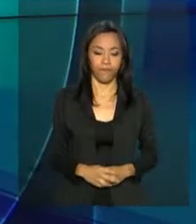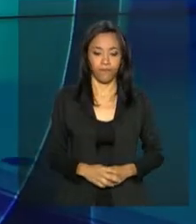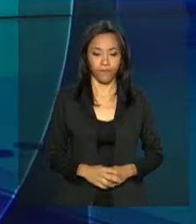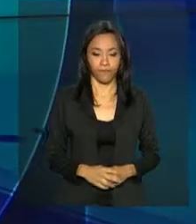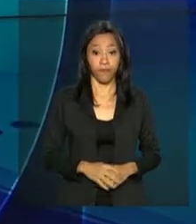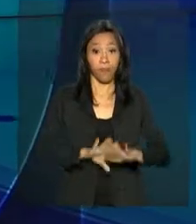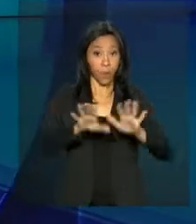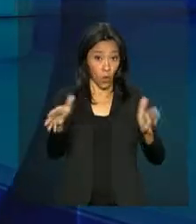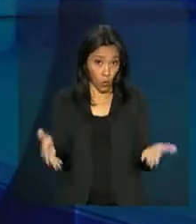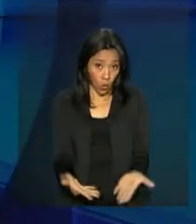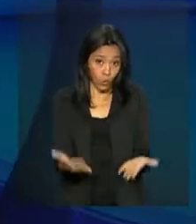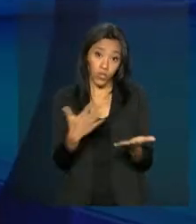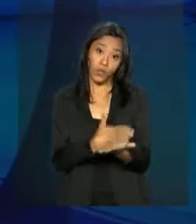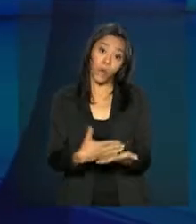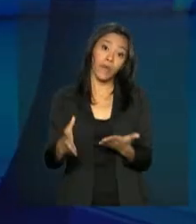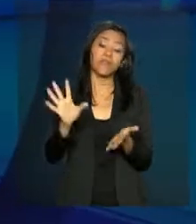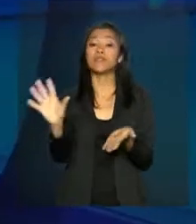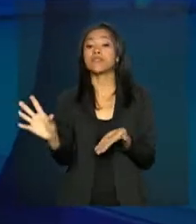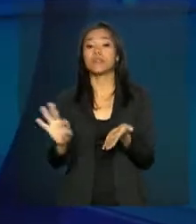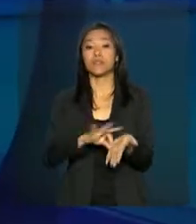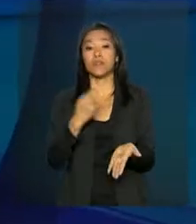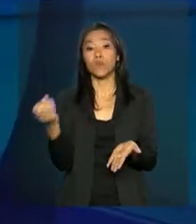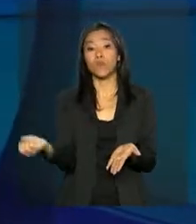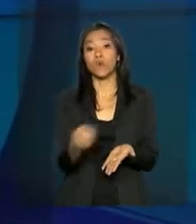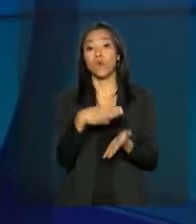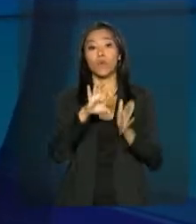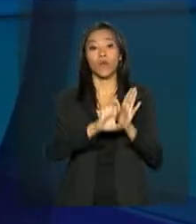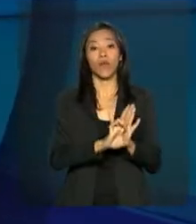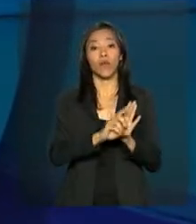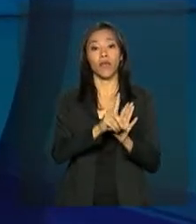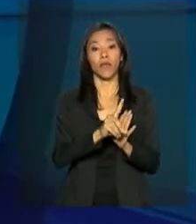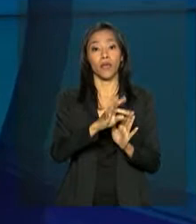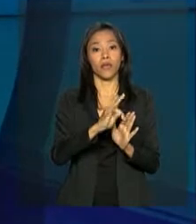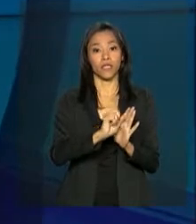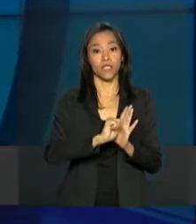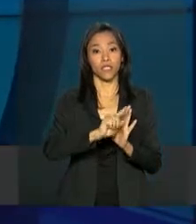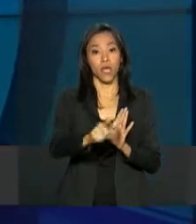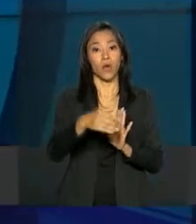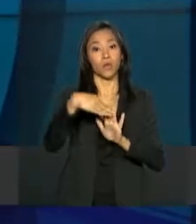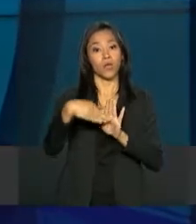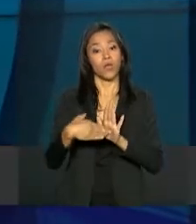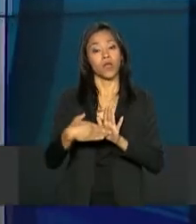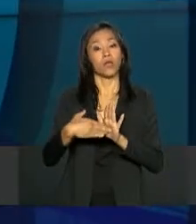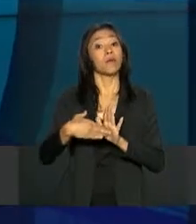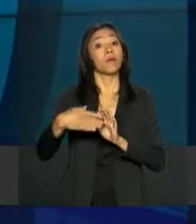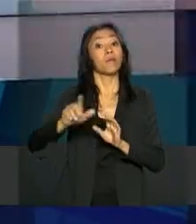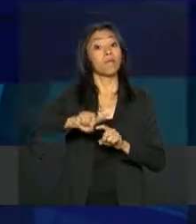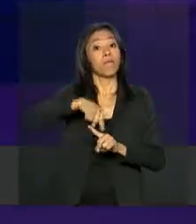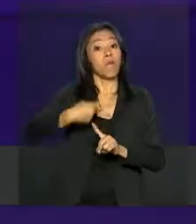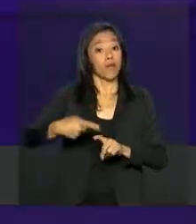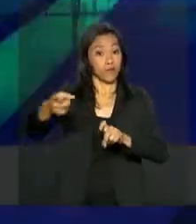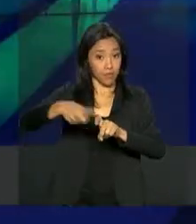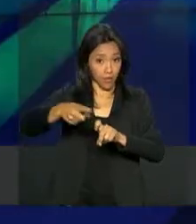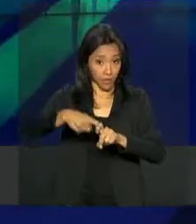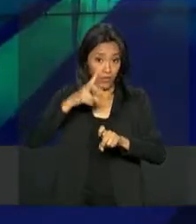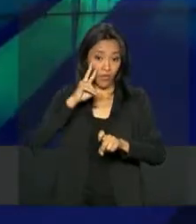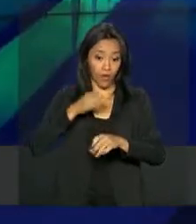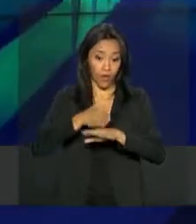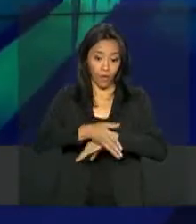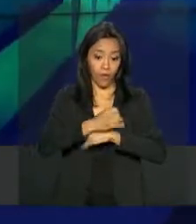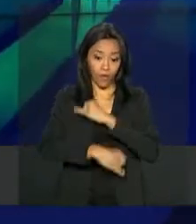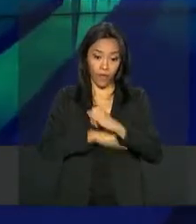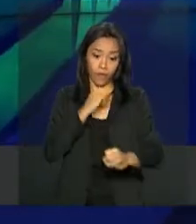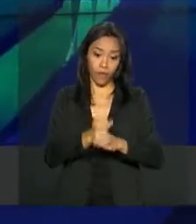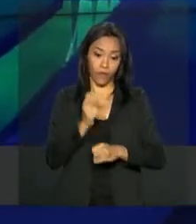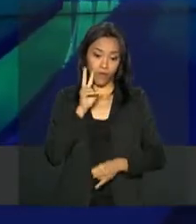começam hoje as inscrições para o novo edital do programa mais médicos basta acessar mais médicos ponto gov.br são